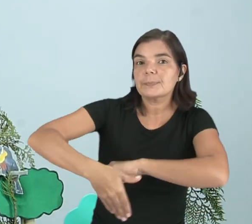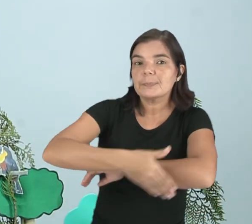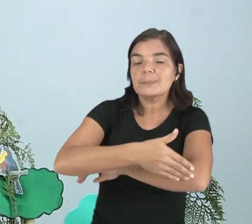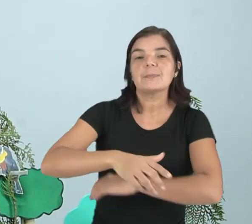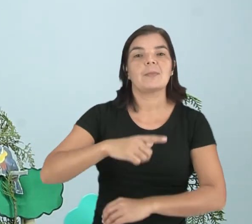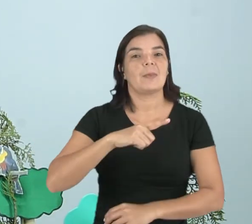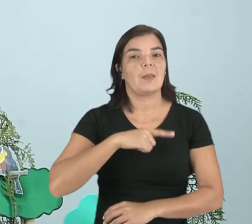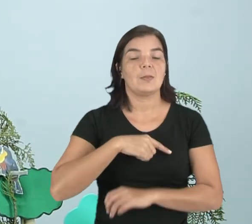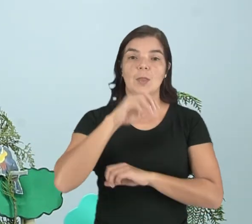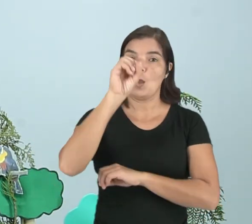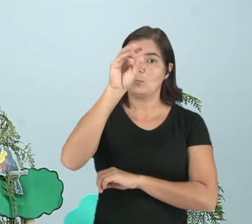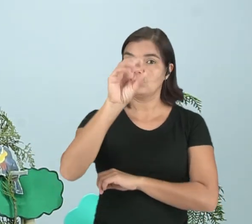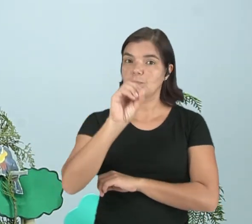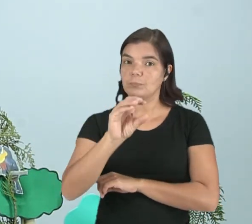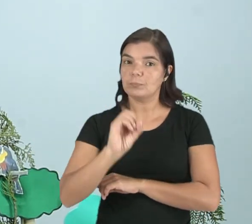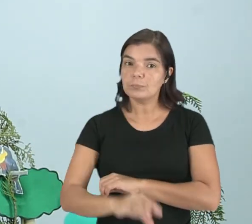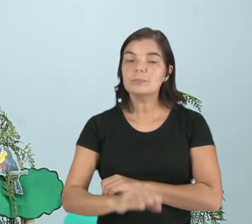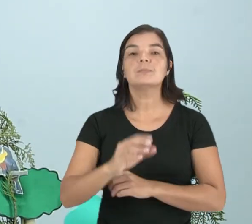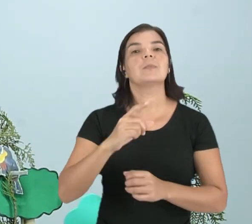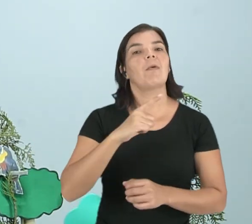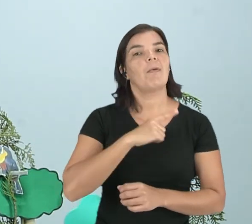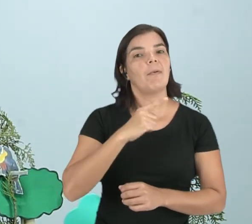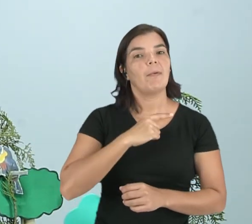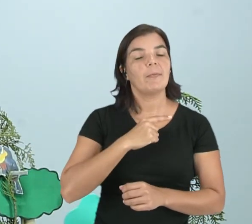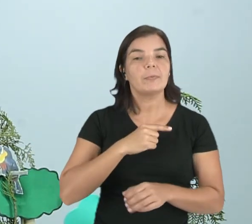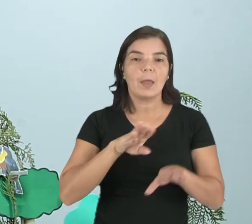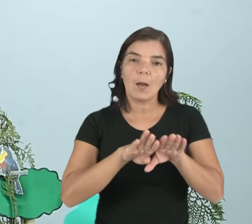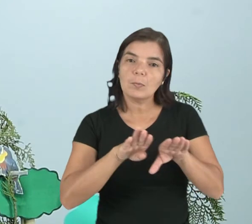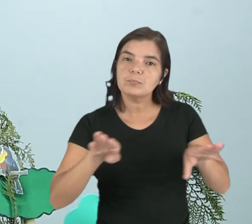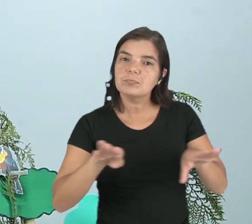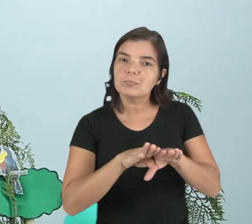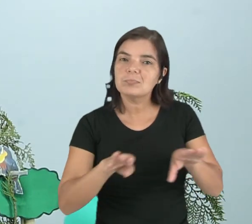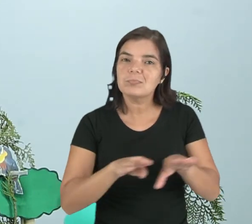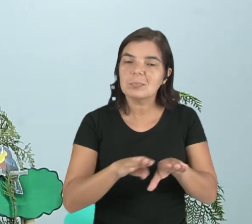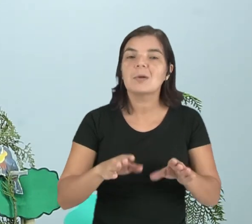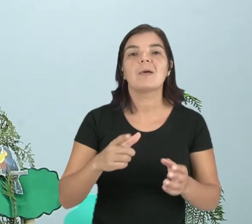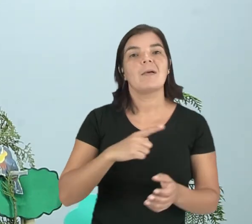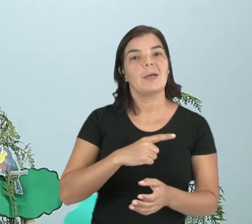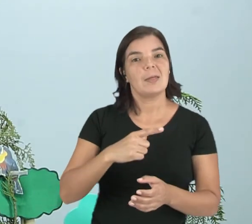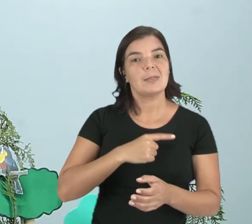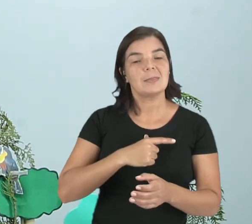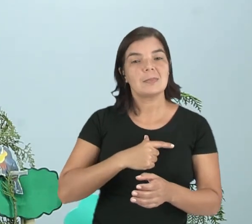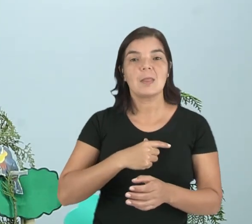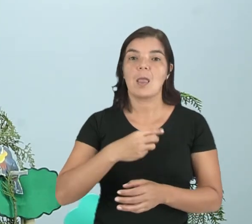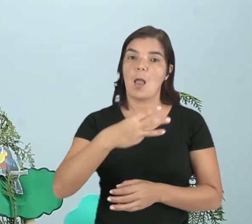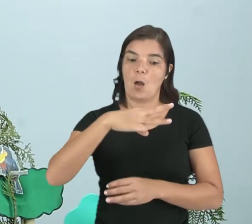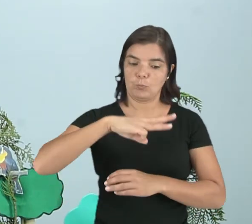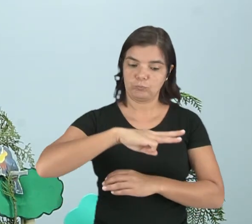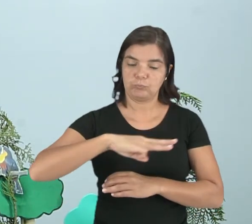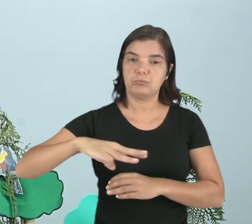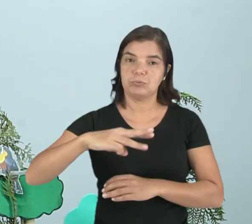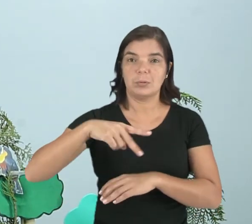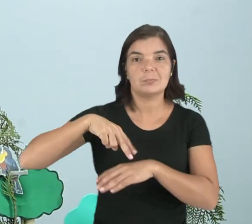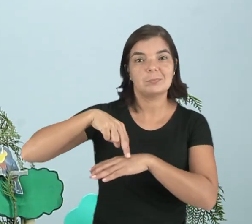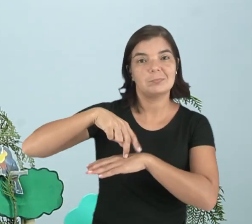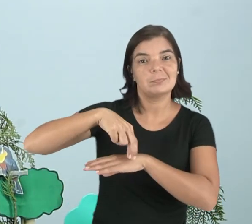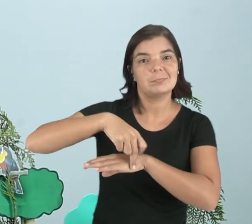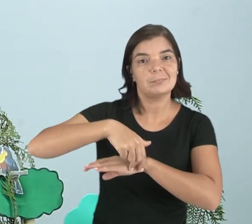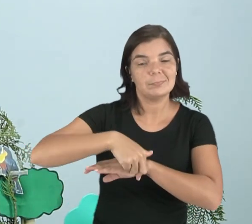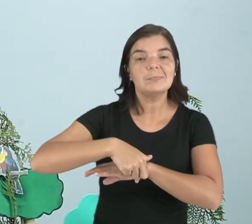tem o semáforo, tem a calçada, tem a faixa de pedestre,